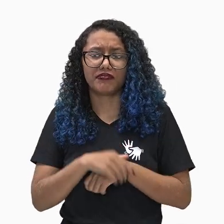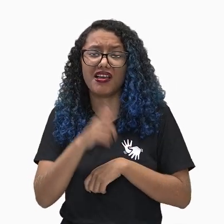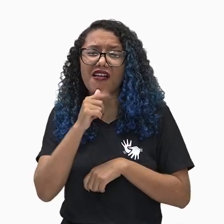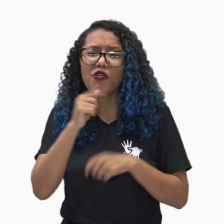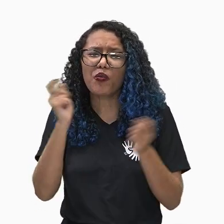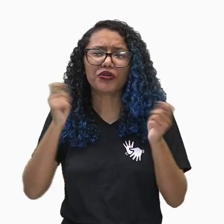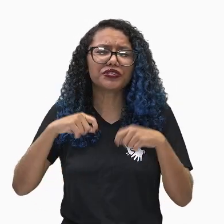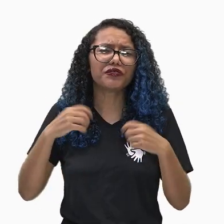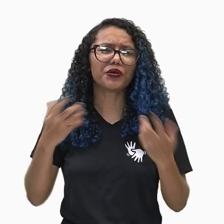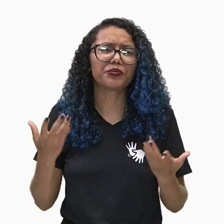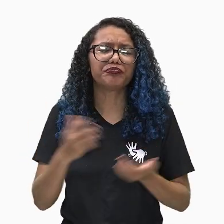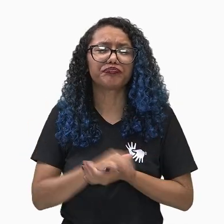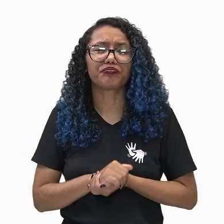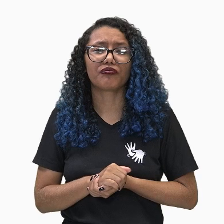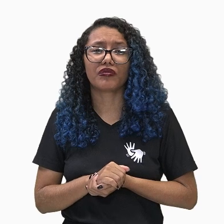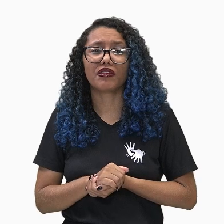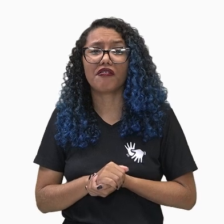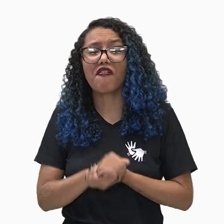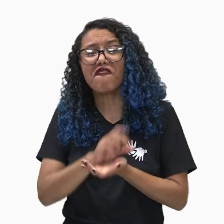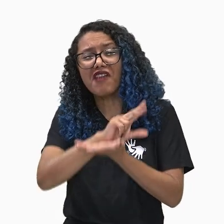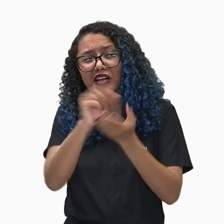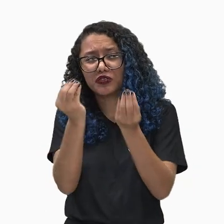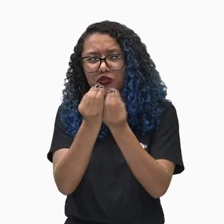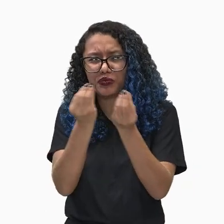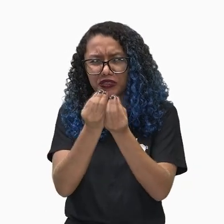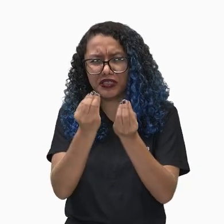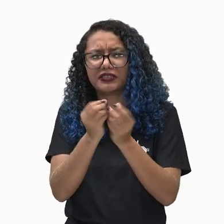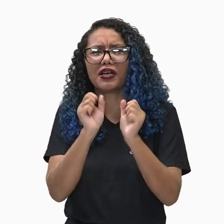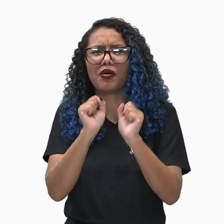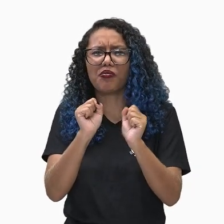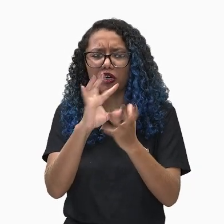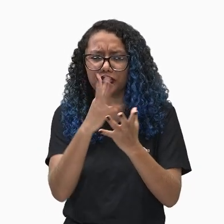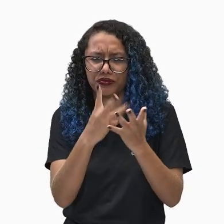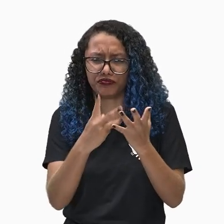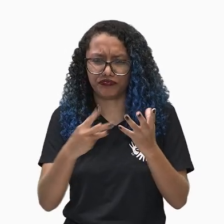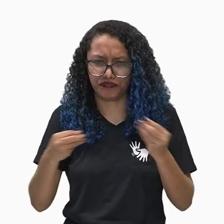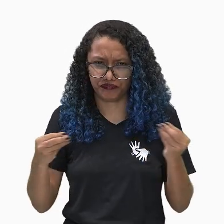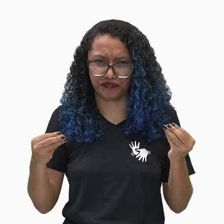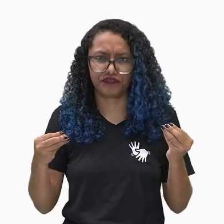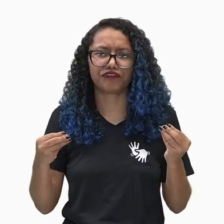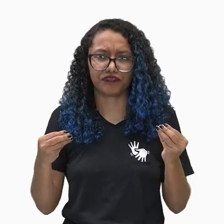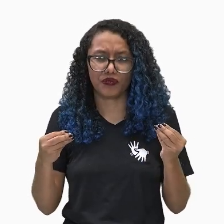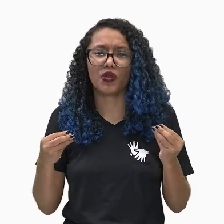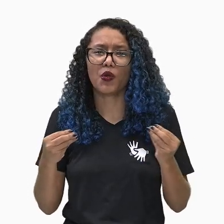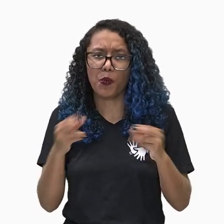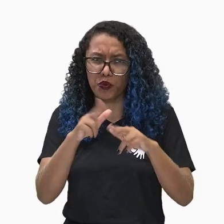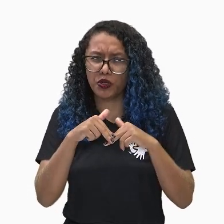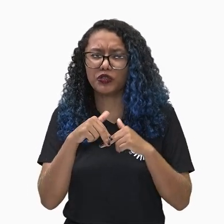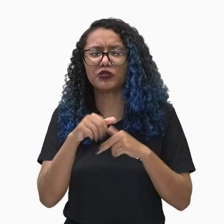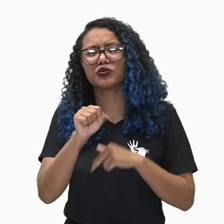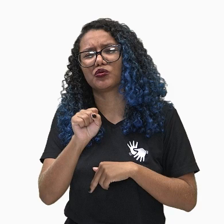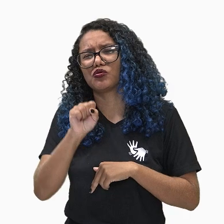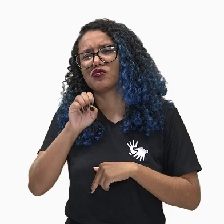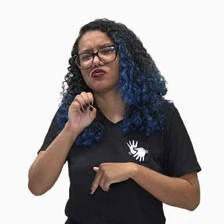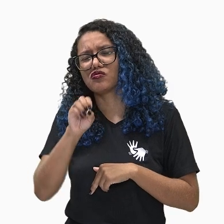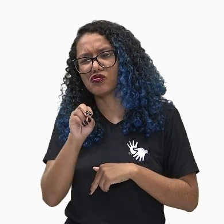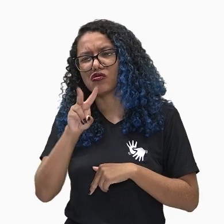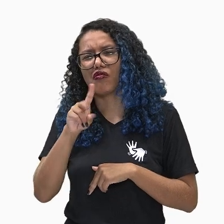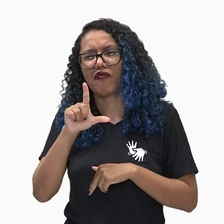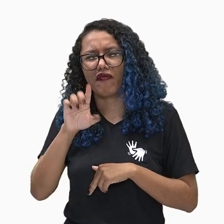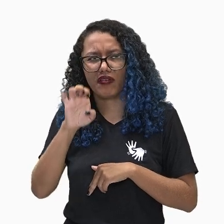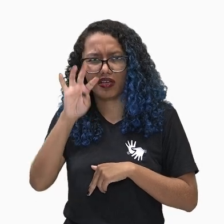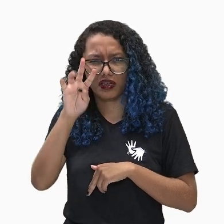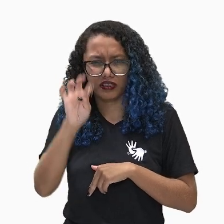dissolver uma grande variedade de substâncias, por isso sendo conhecida como um solvente universal. A